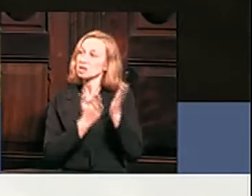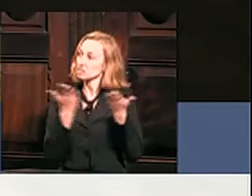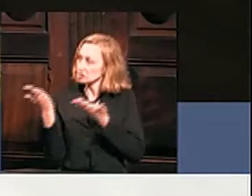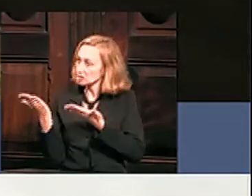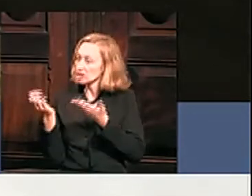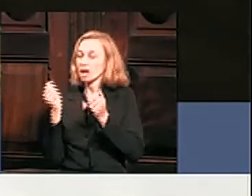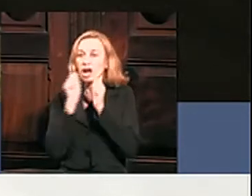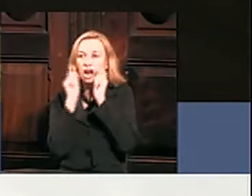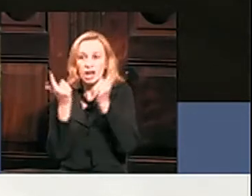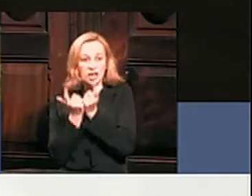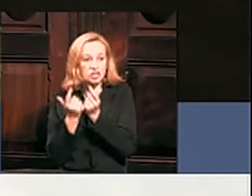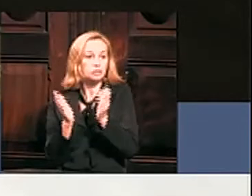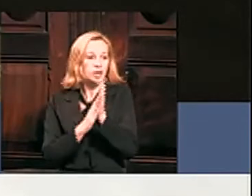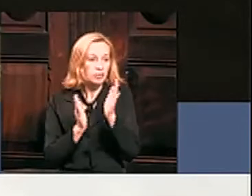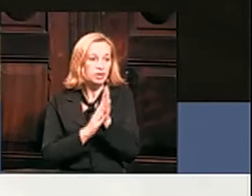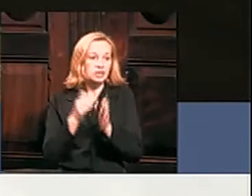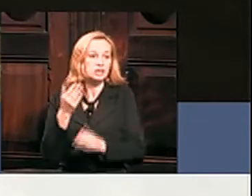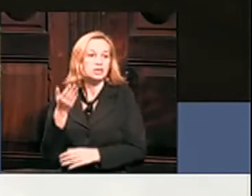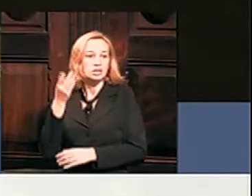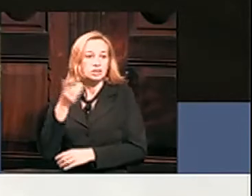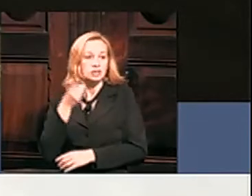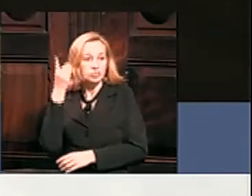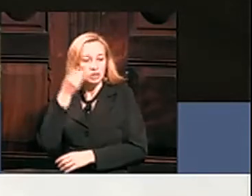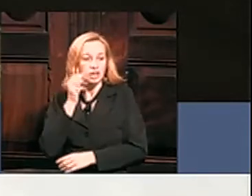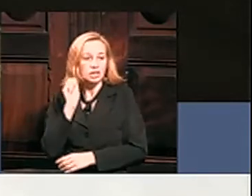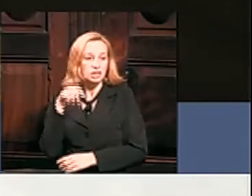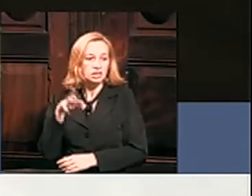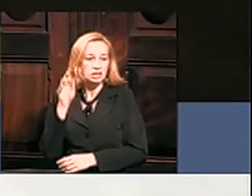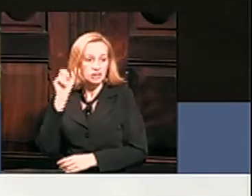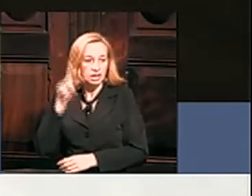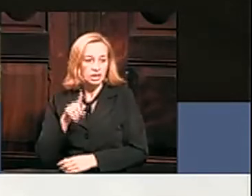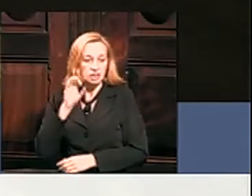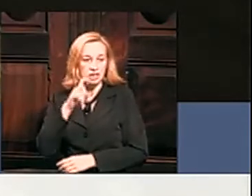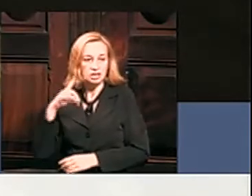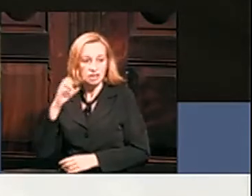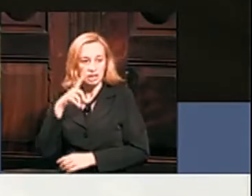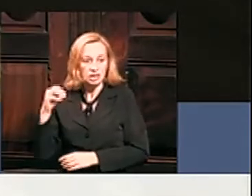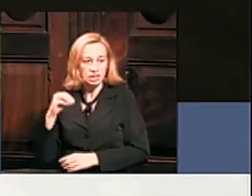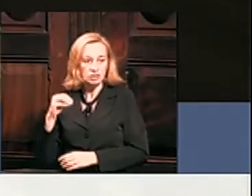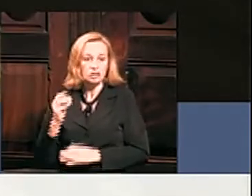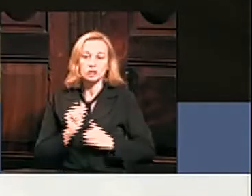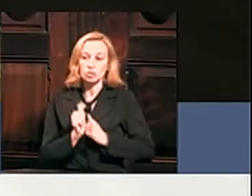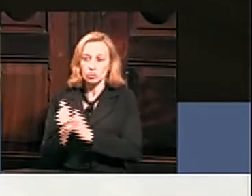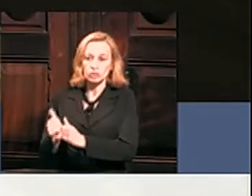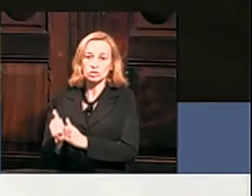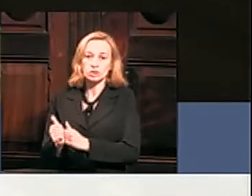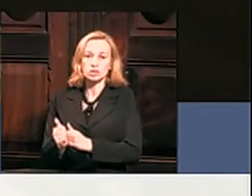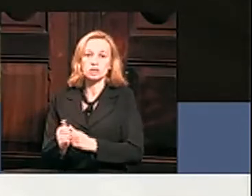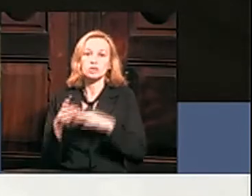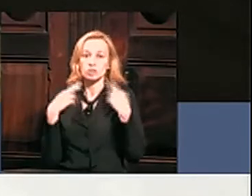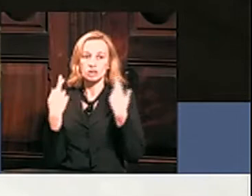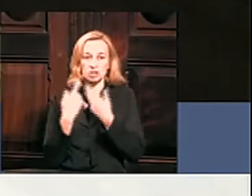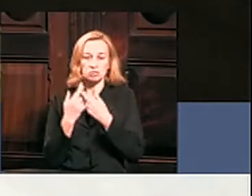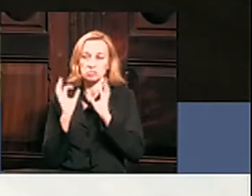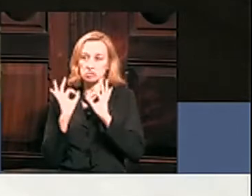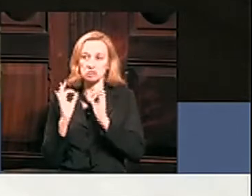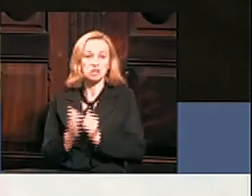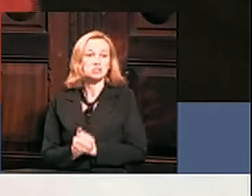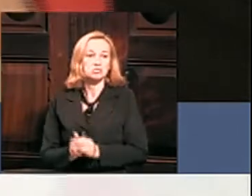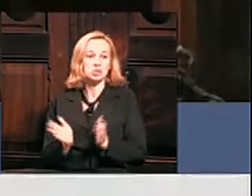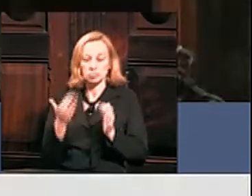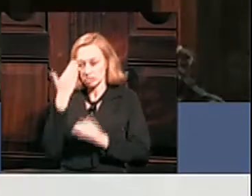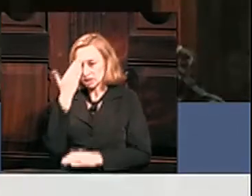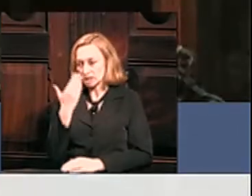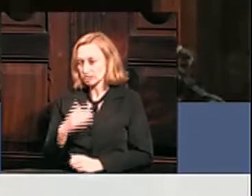casa, parabéns ao deputado André Siciliano, que conduziu esse processo aqui dentro com muita maestria.